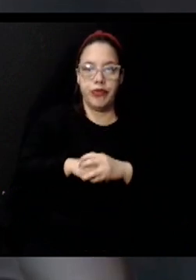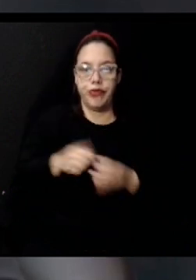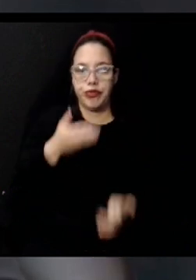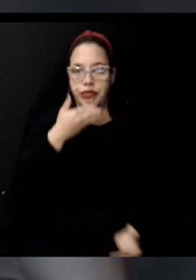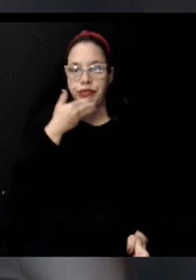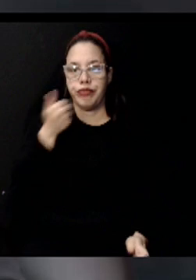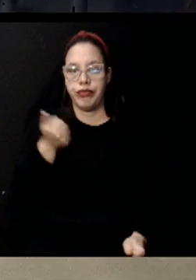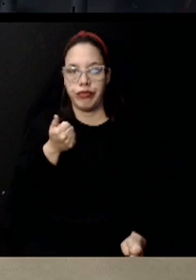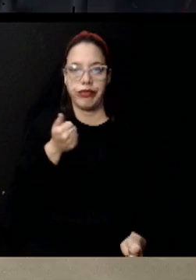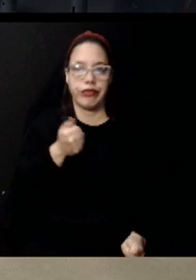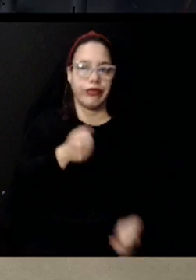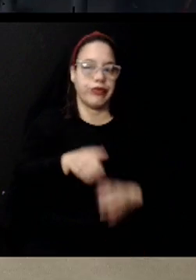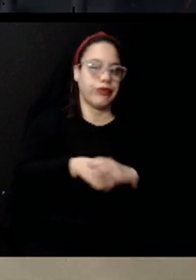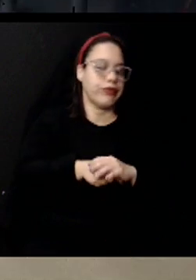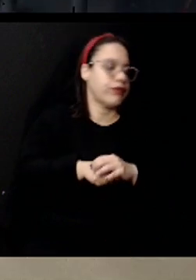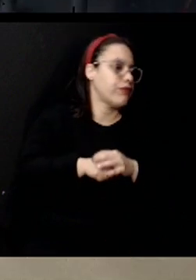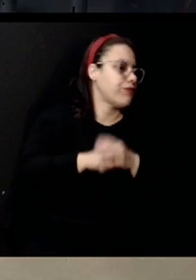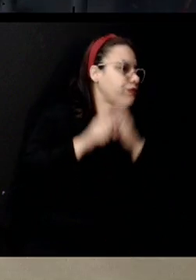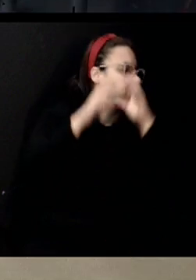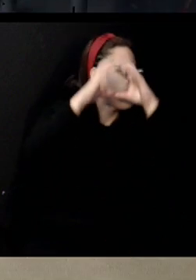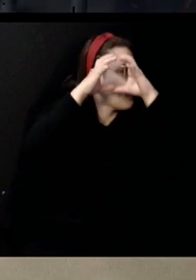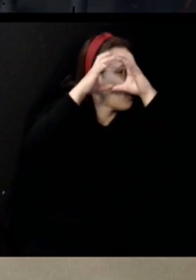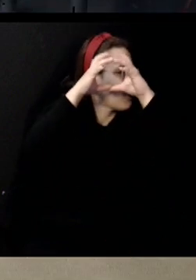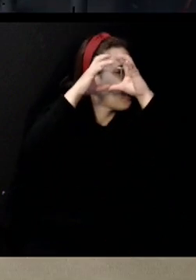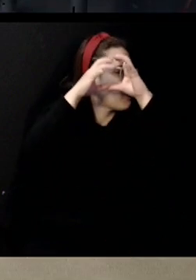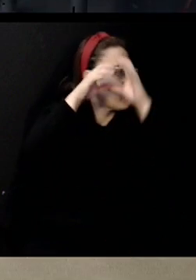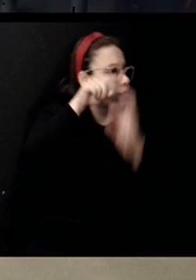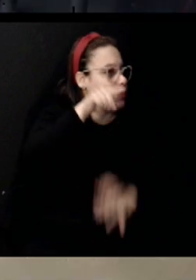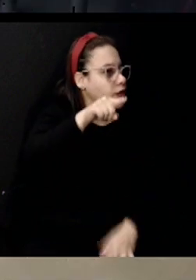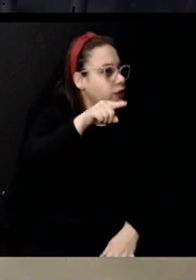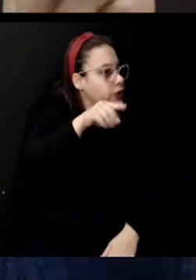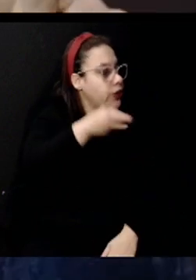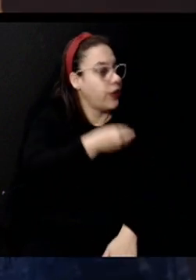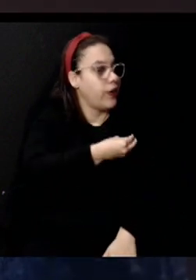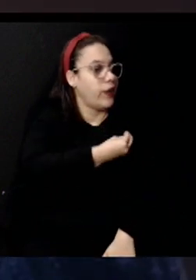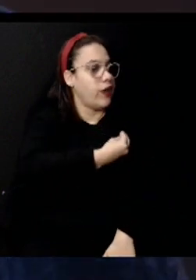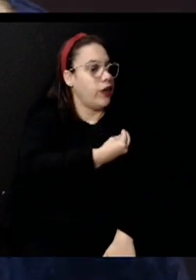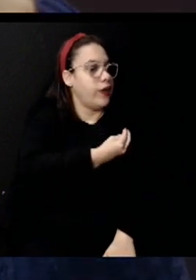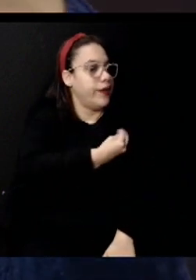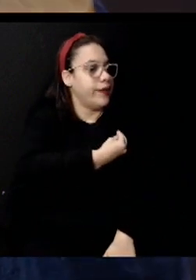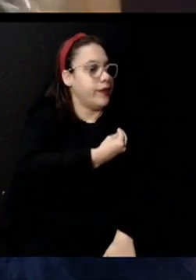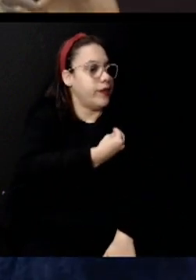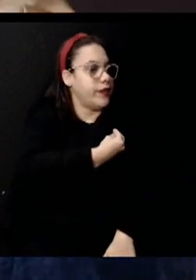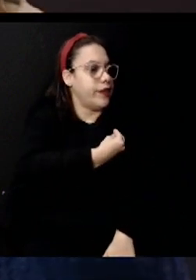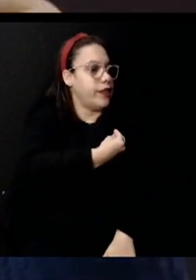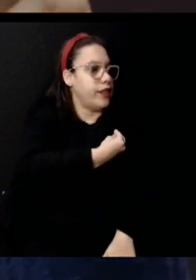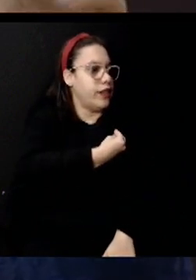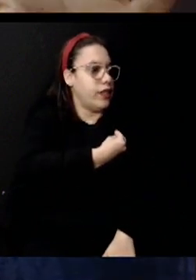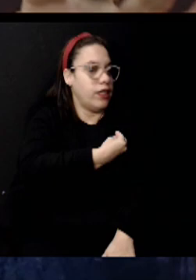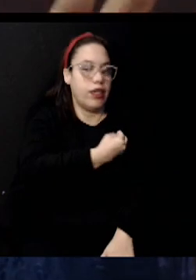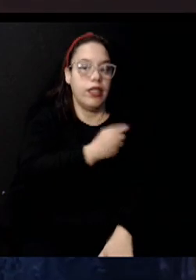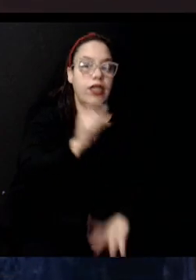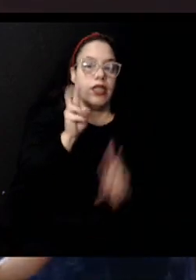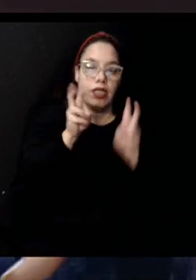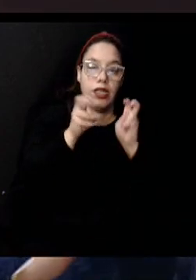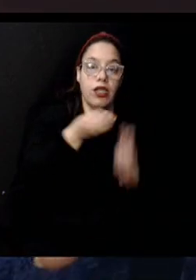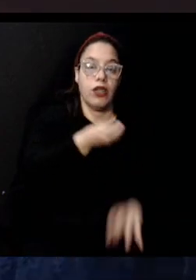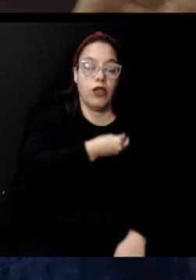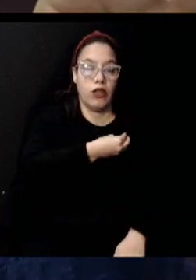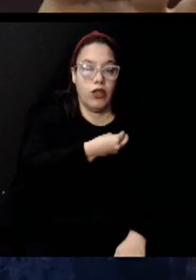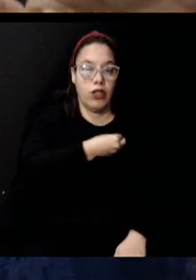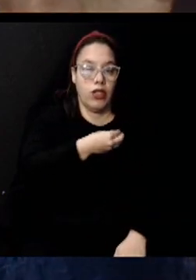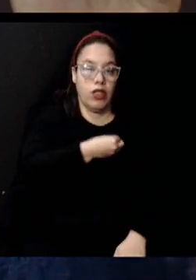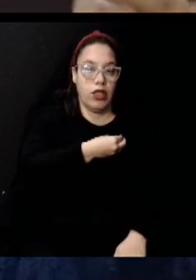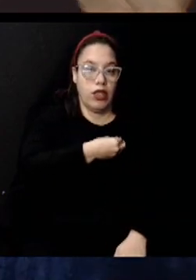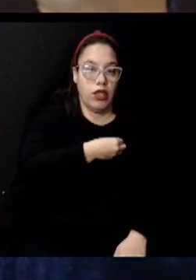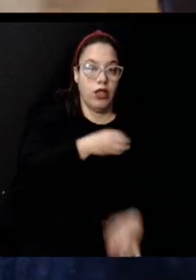porque o cérebro está programado para que você sobreviva, e nessa da sobrevivência, ele vai ficar em alerta